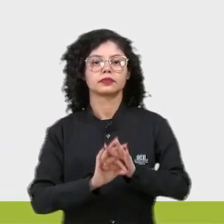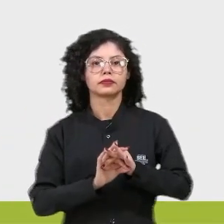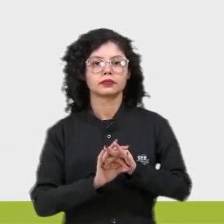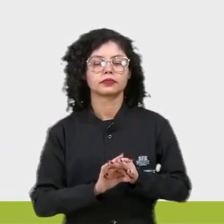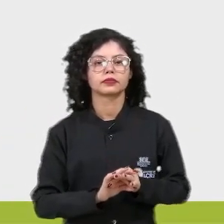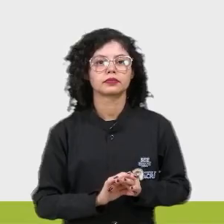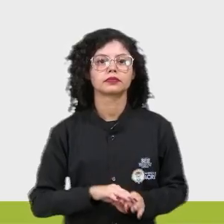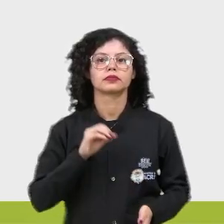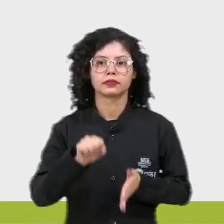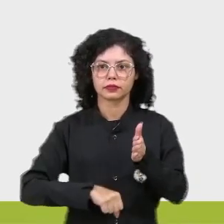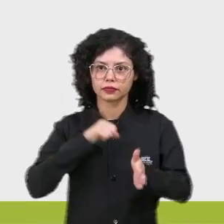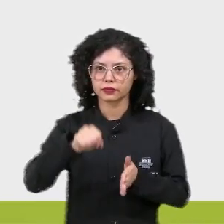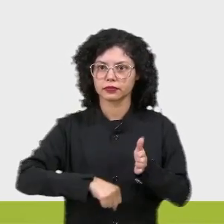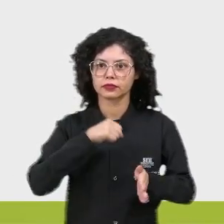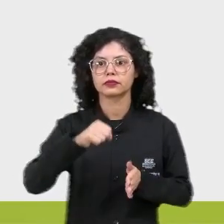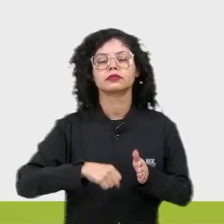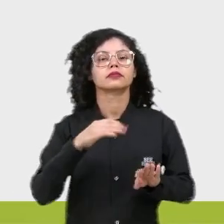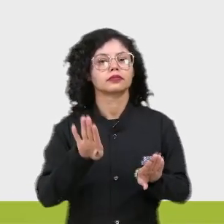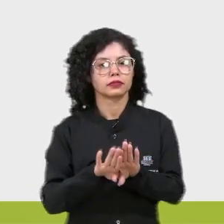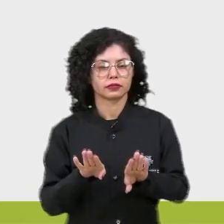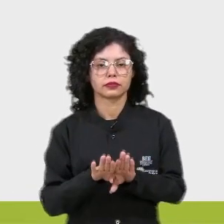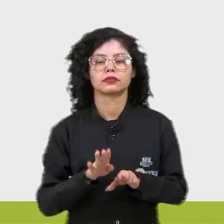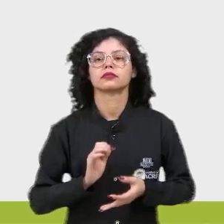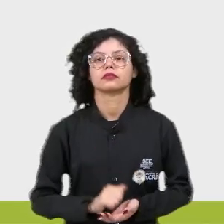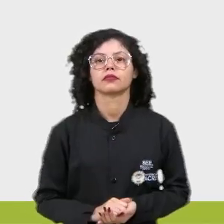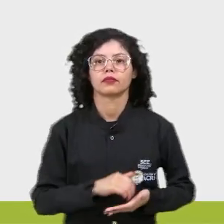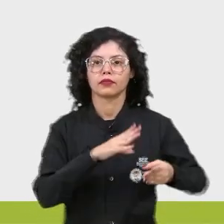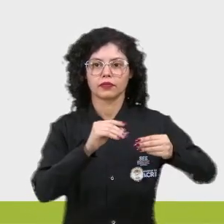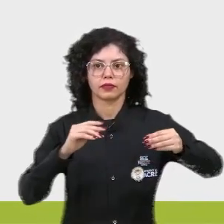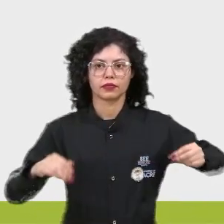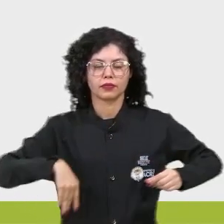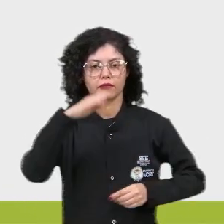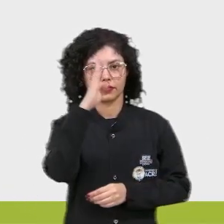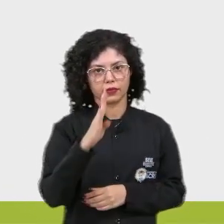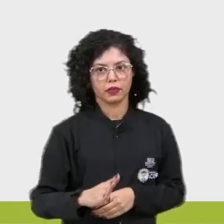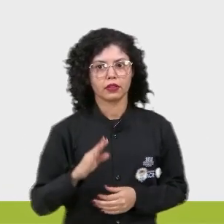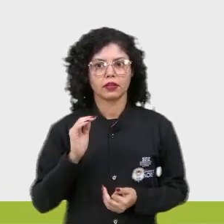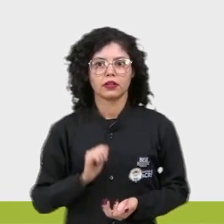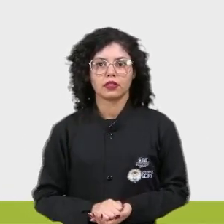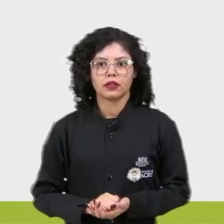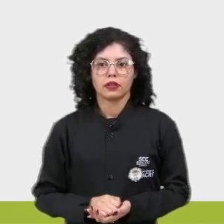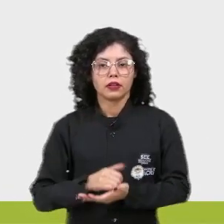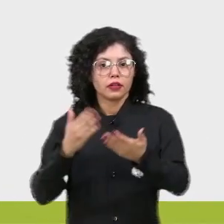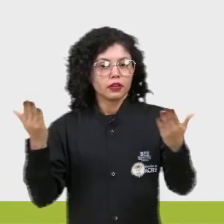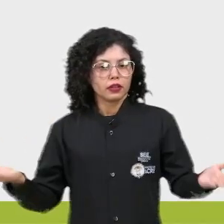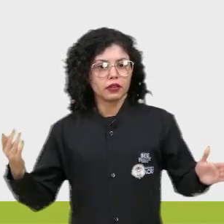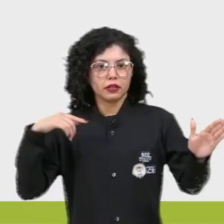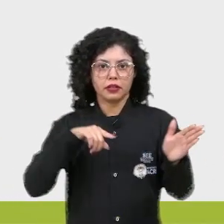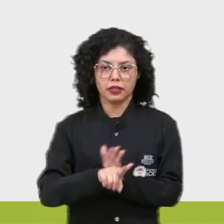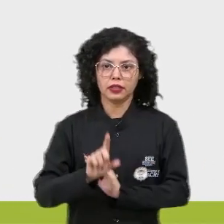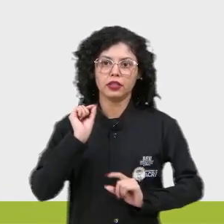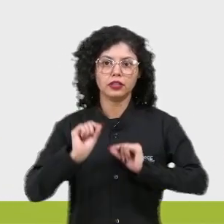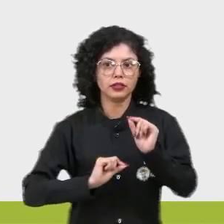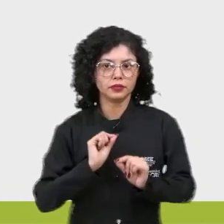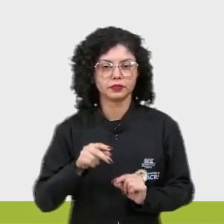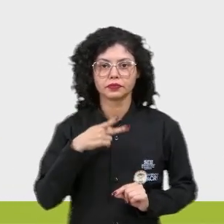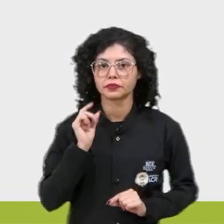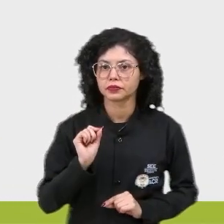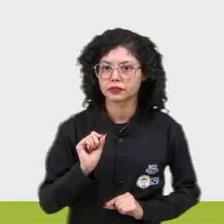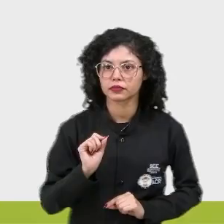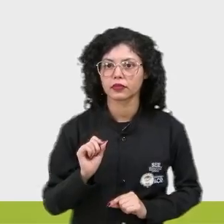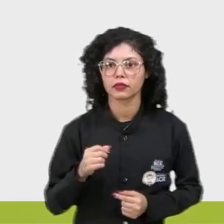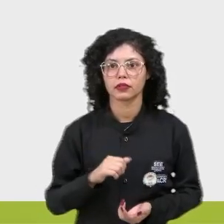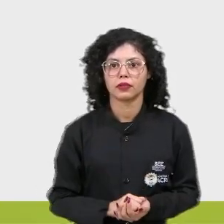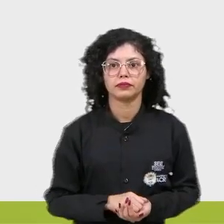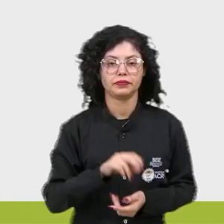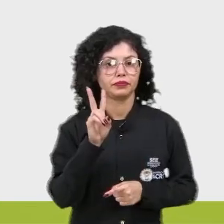de ferrovias, né, rodovias do território brasileiro. E aí a questão vem falando o seguinte: marque